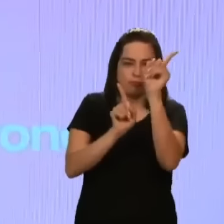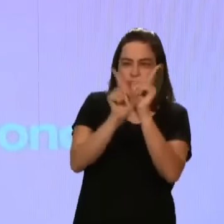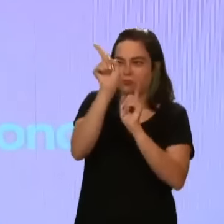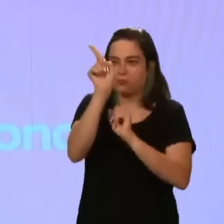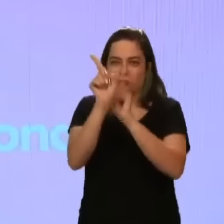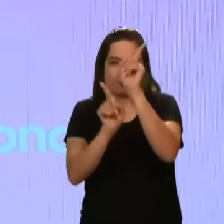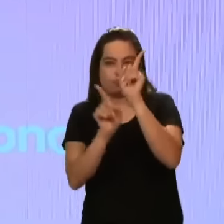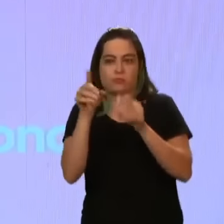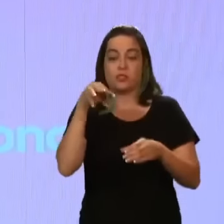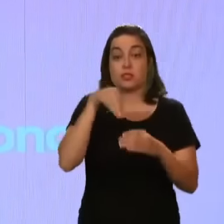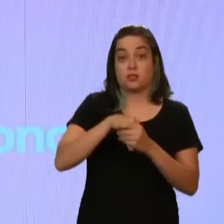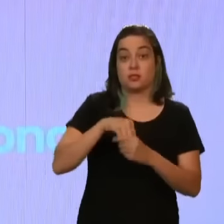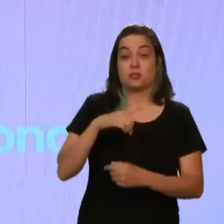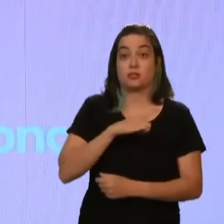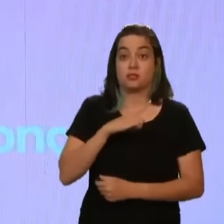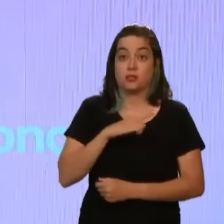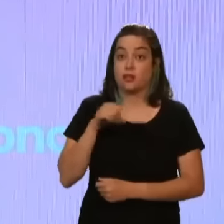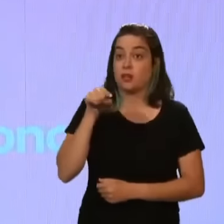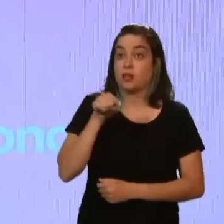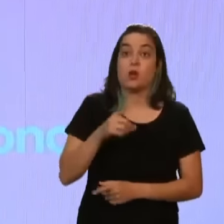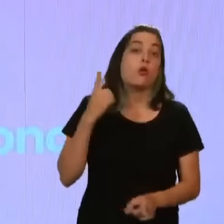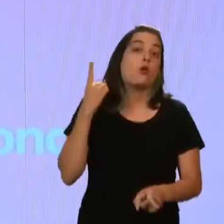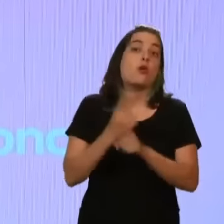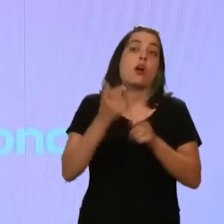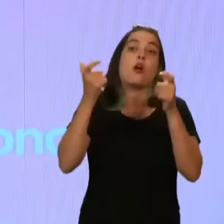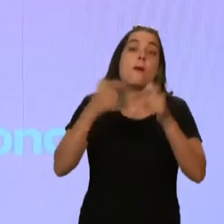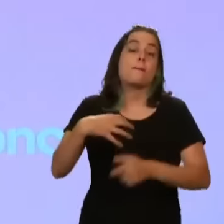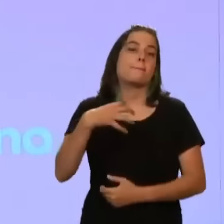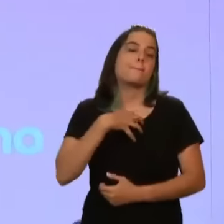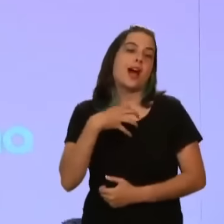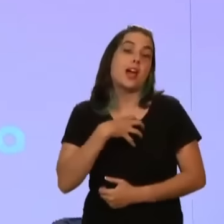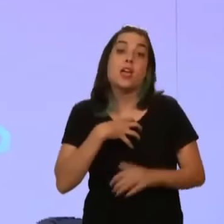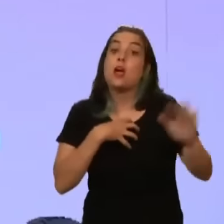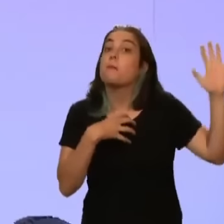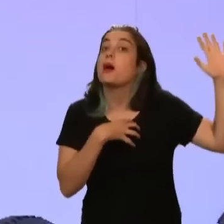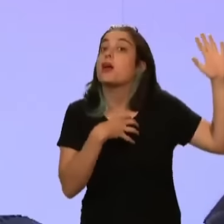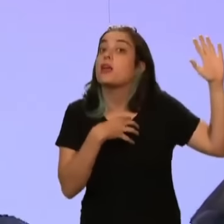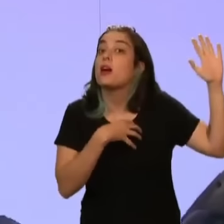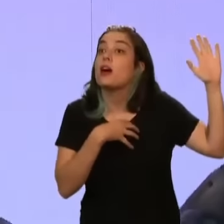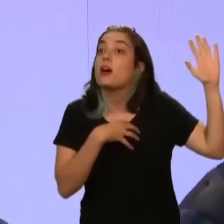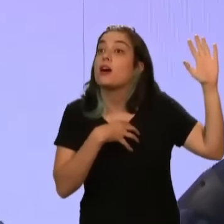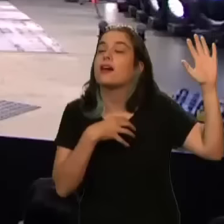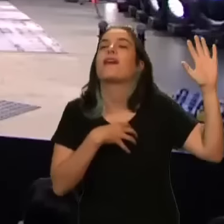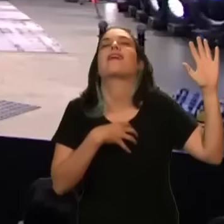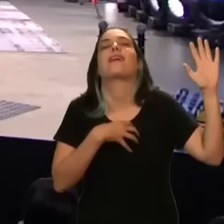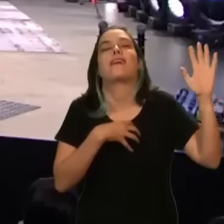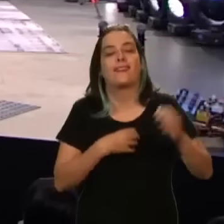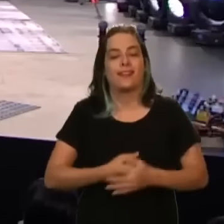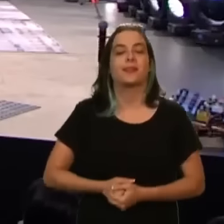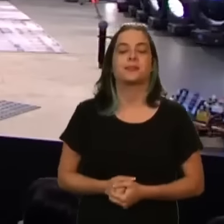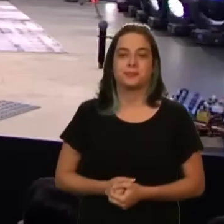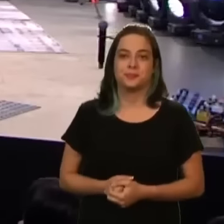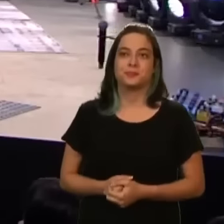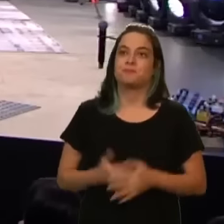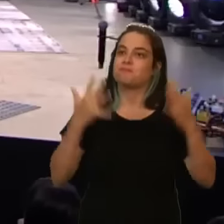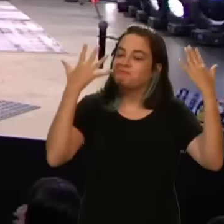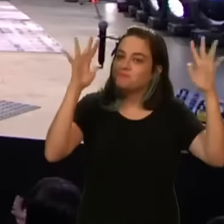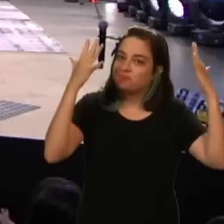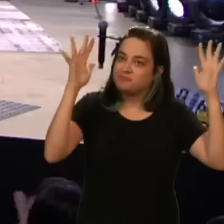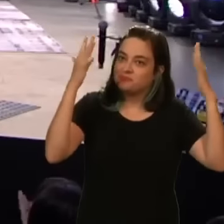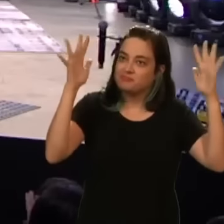se você já viu. Ela só pode ser encontrada na Bahia. Cadê as baianas? Vamos